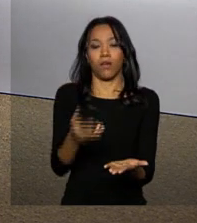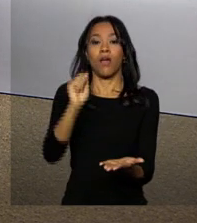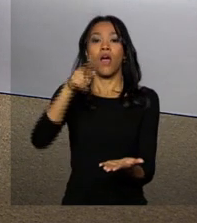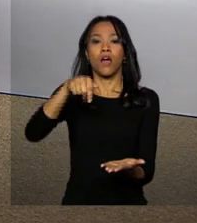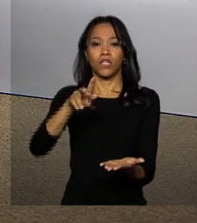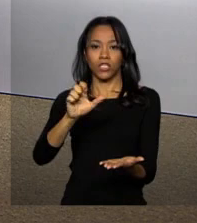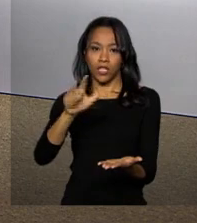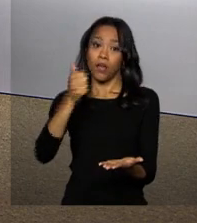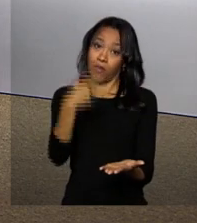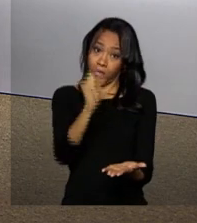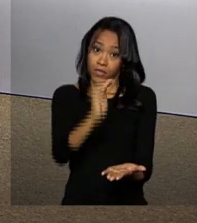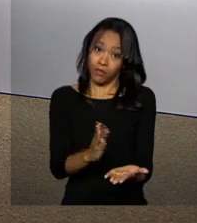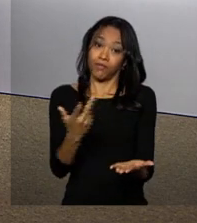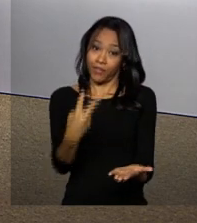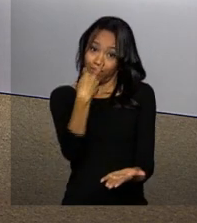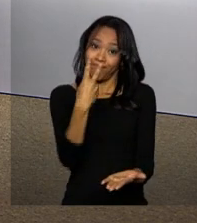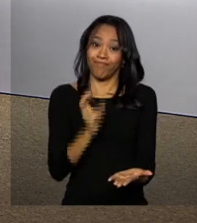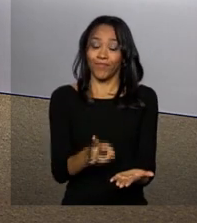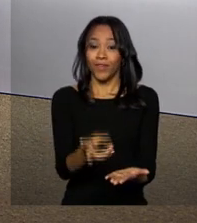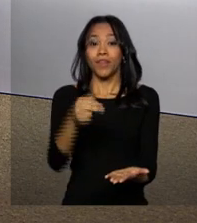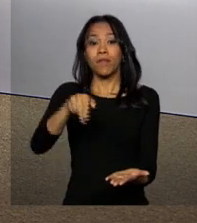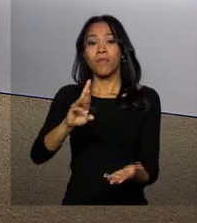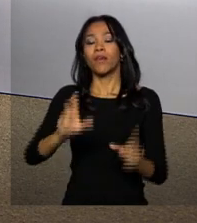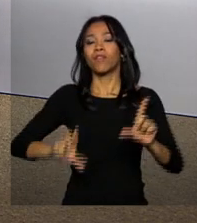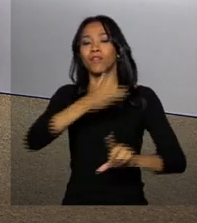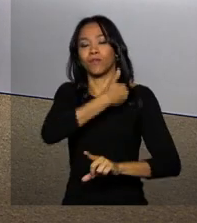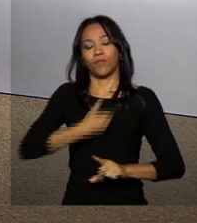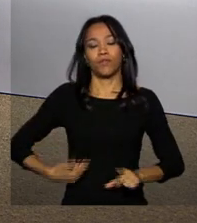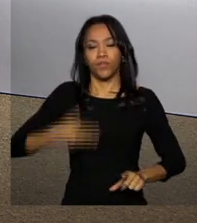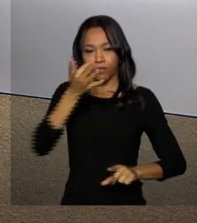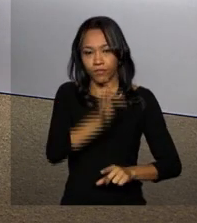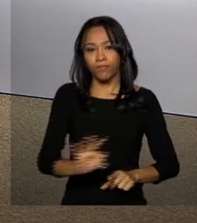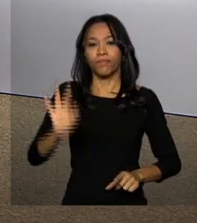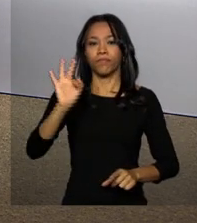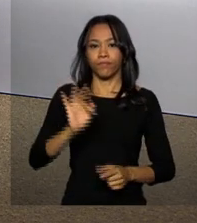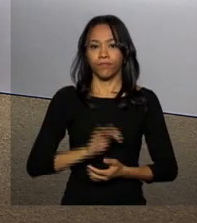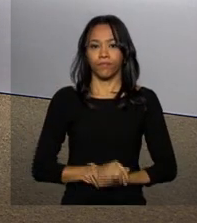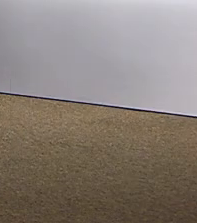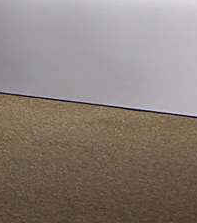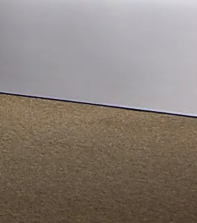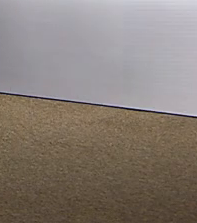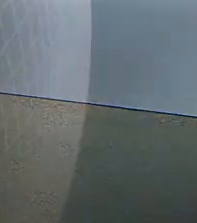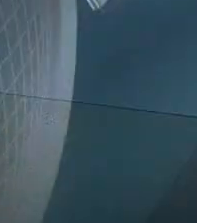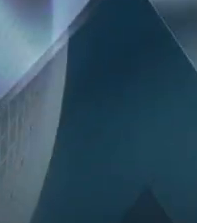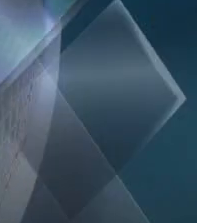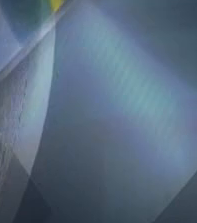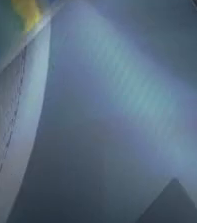Angela Merkel ao Brasil. Fique com a gente, NBR, a TV do Governo Federal.